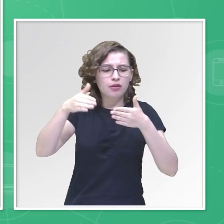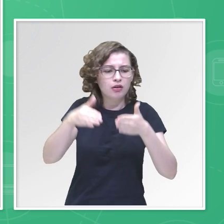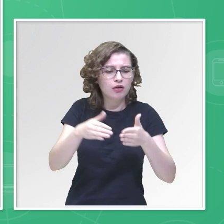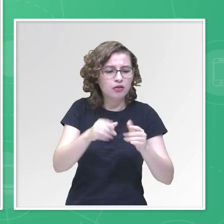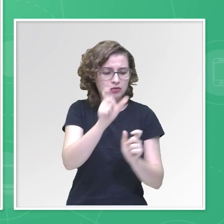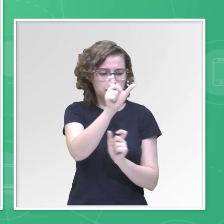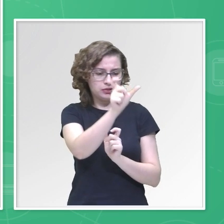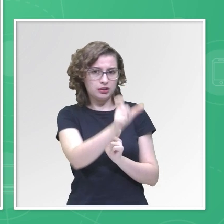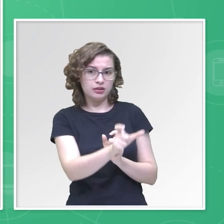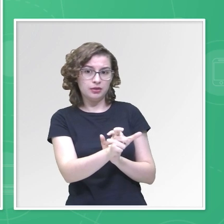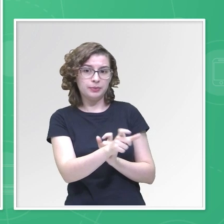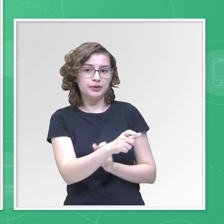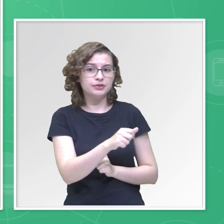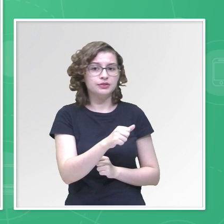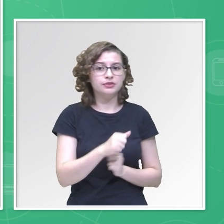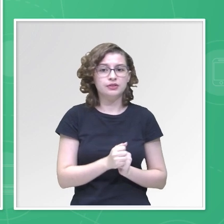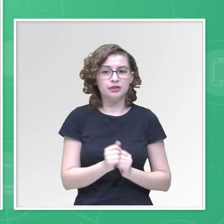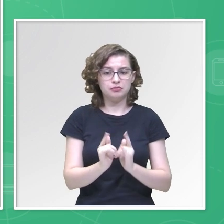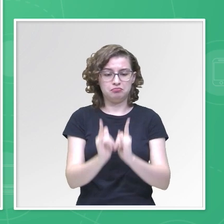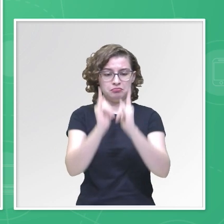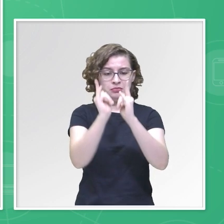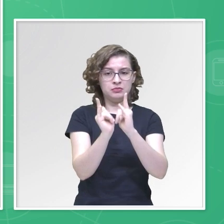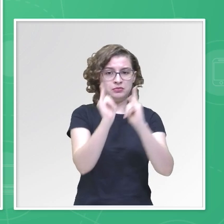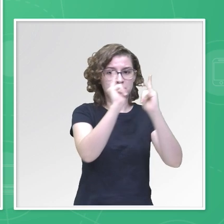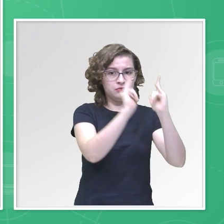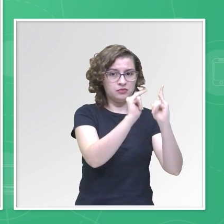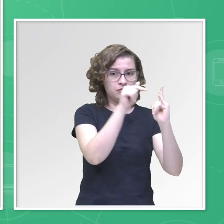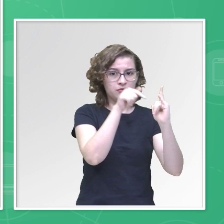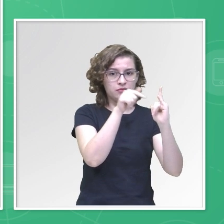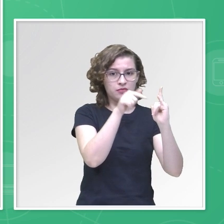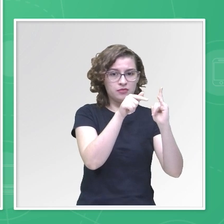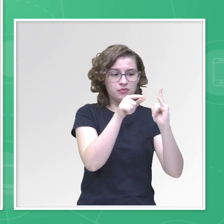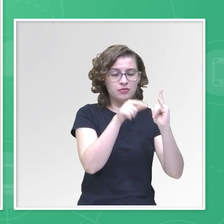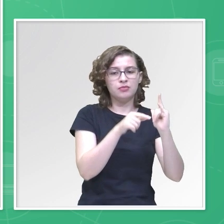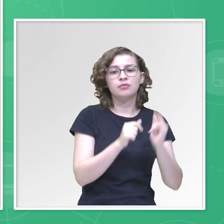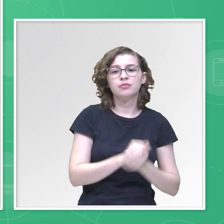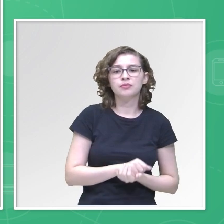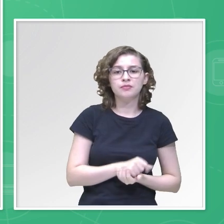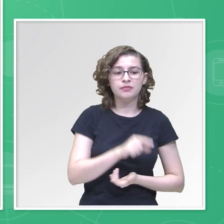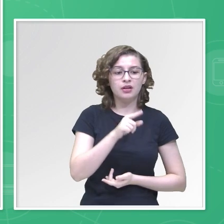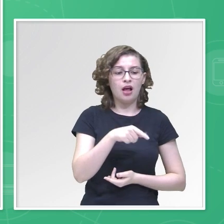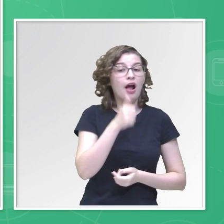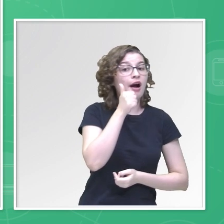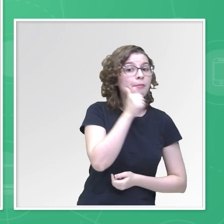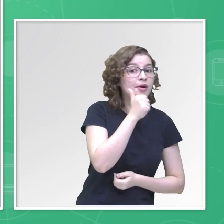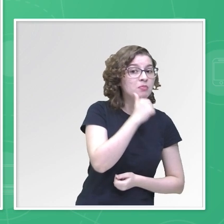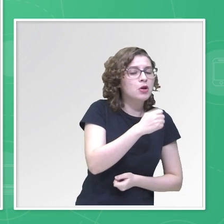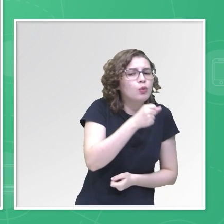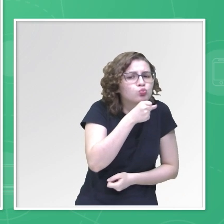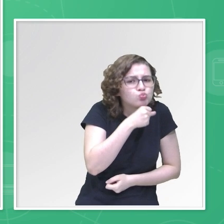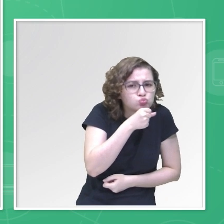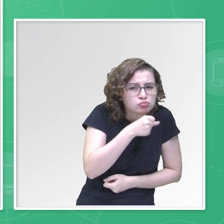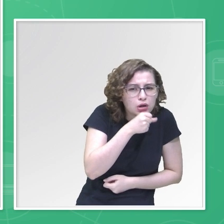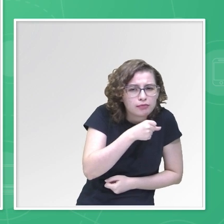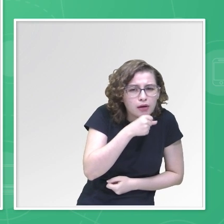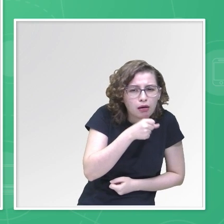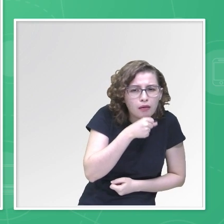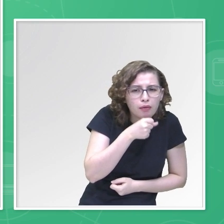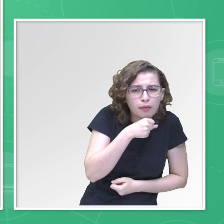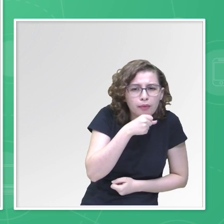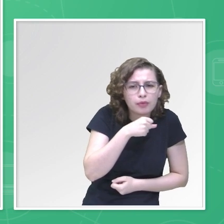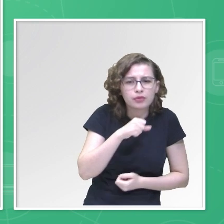vizinha e com duas formas de tratar a primeira velha Olha aí então quando ele a chama de velha